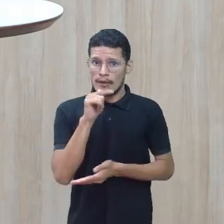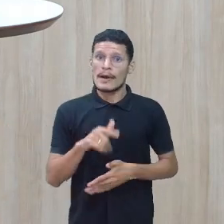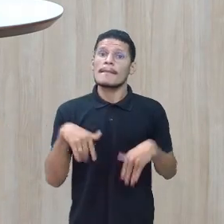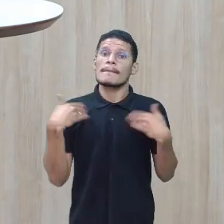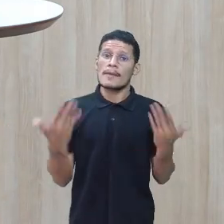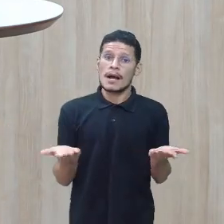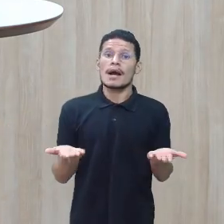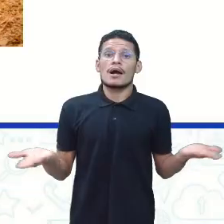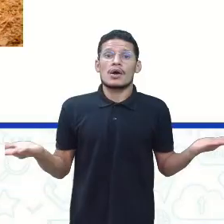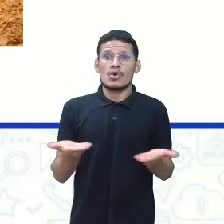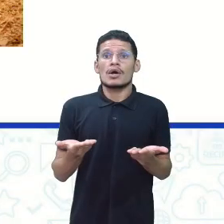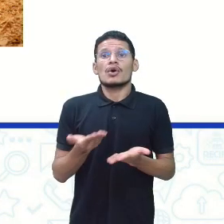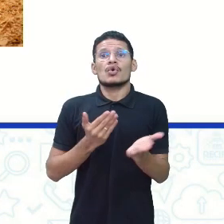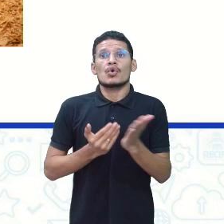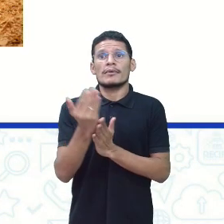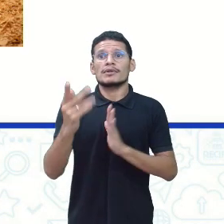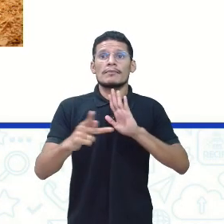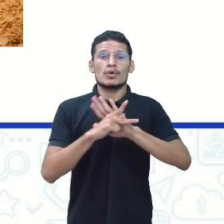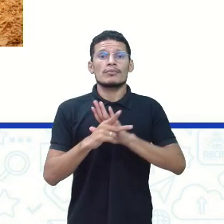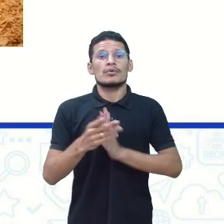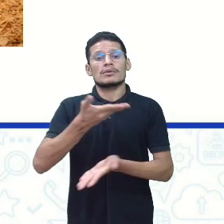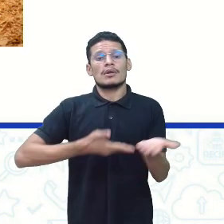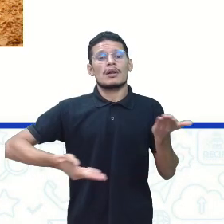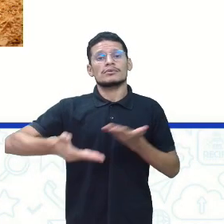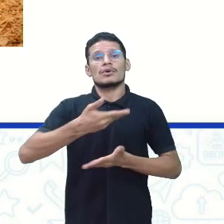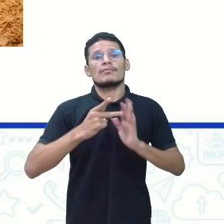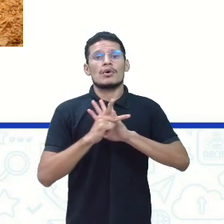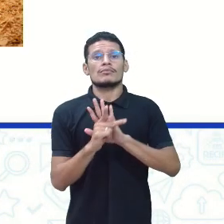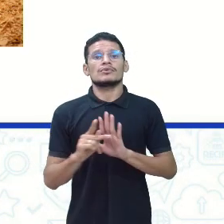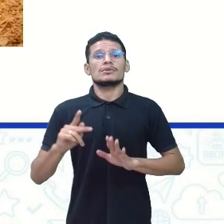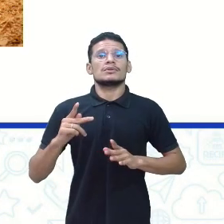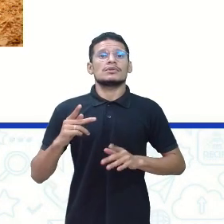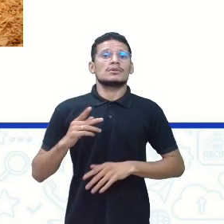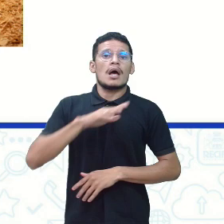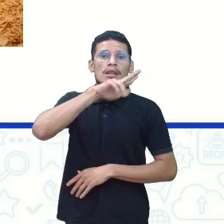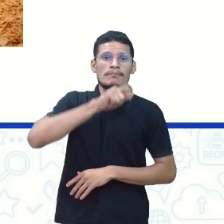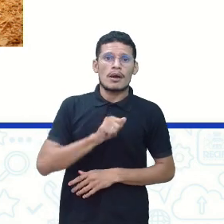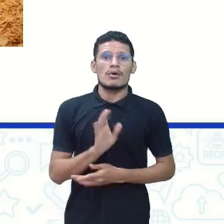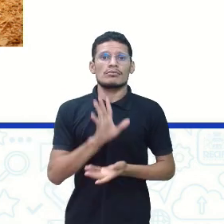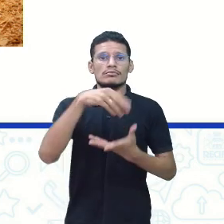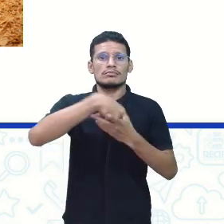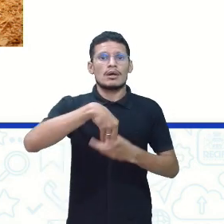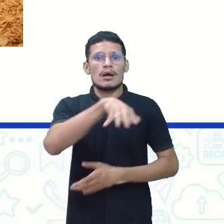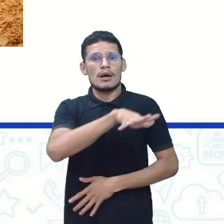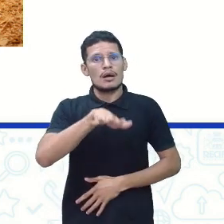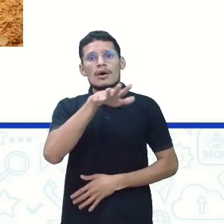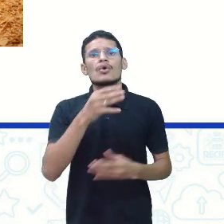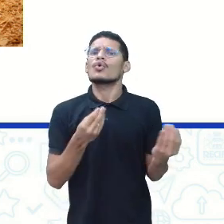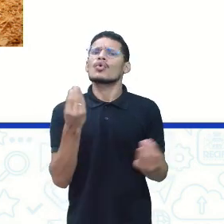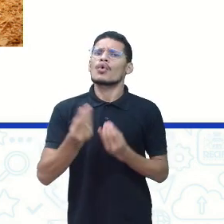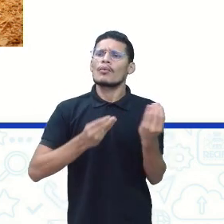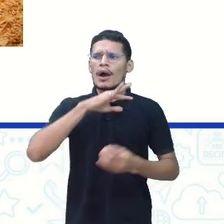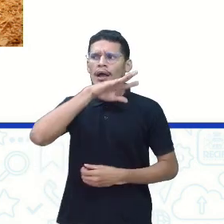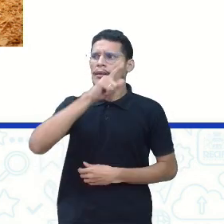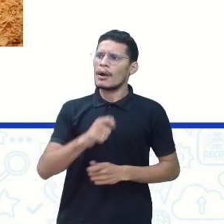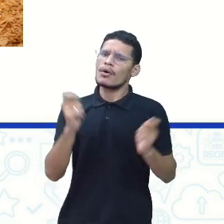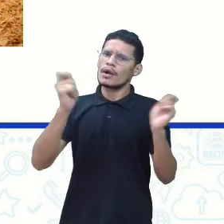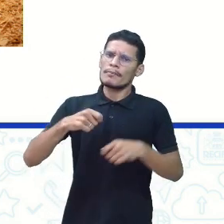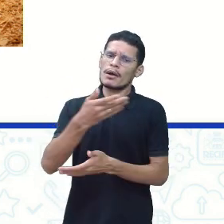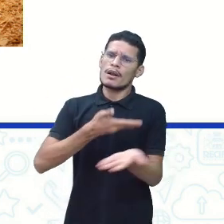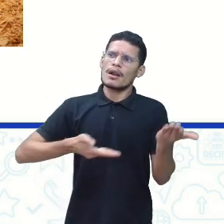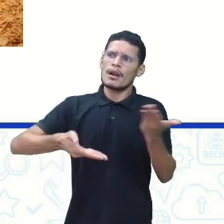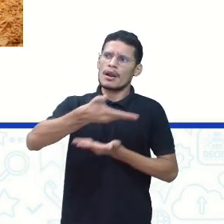a interação dos seres vivos no ecossistema. Como os seres vivos interagem no meio